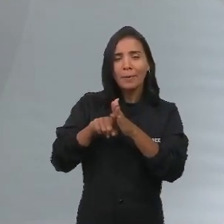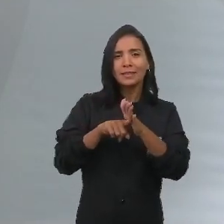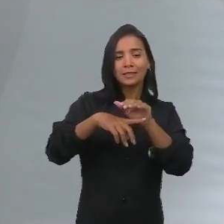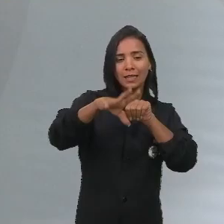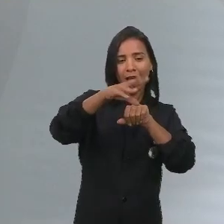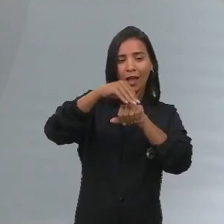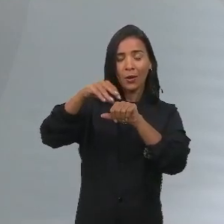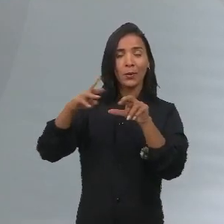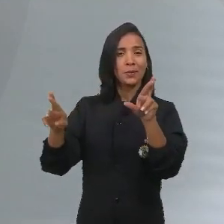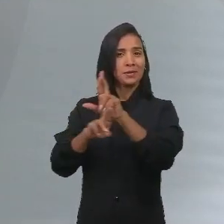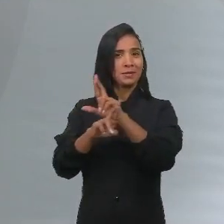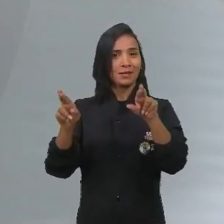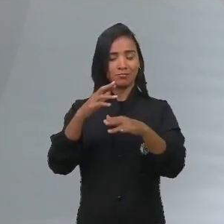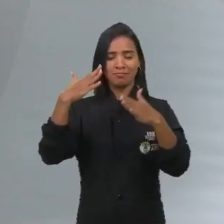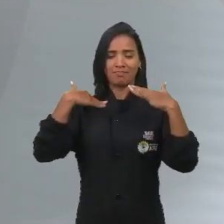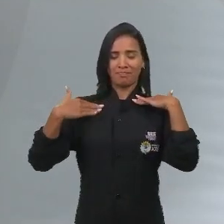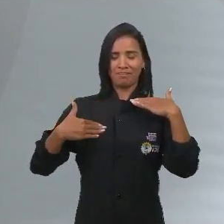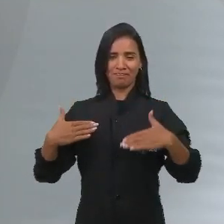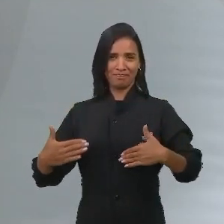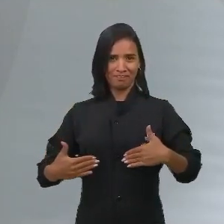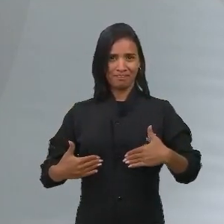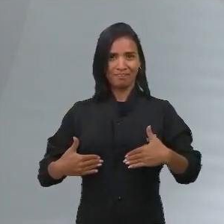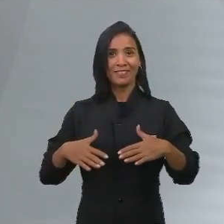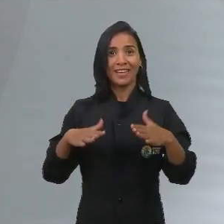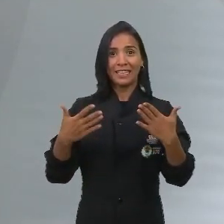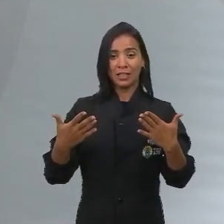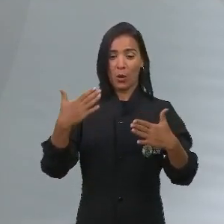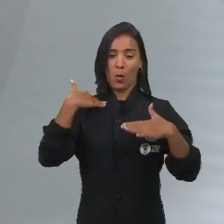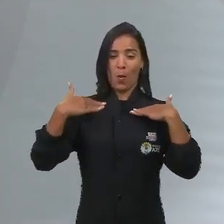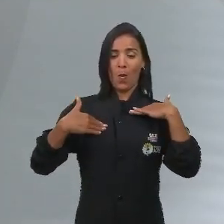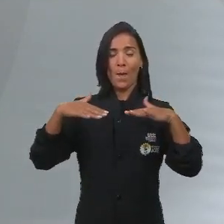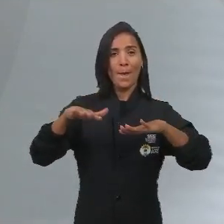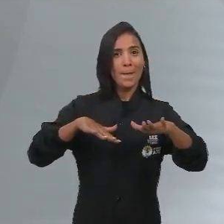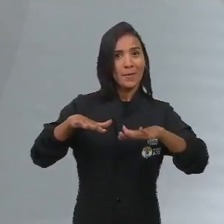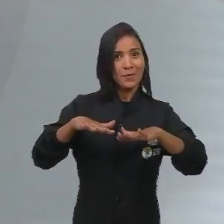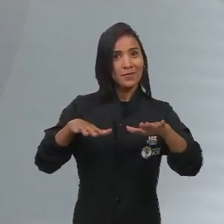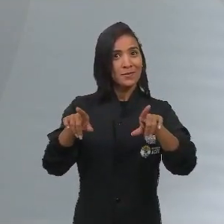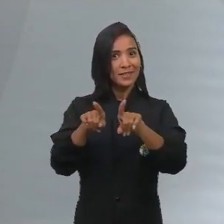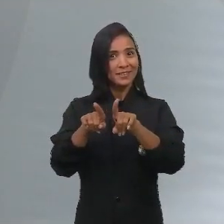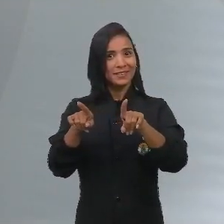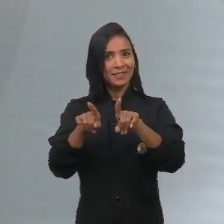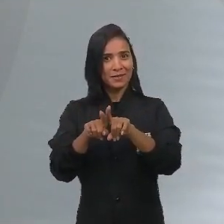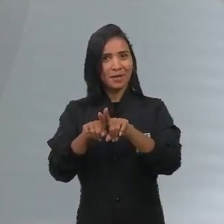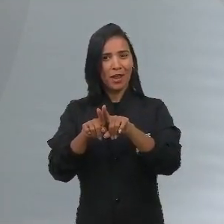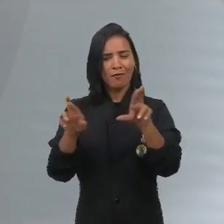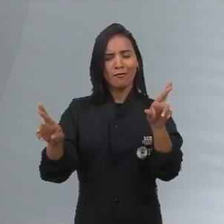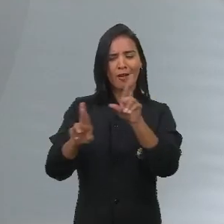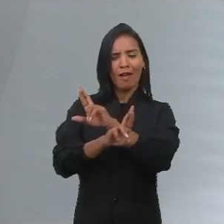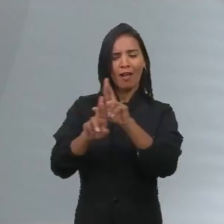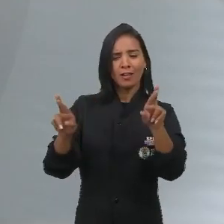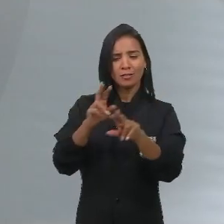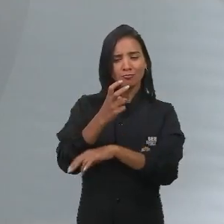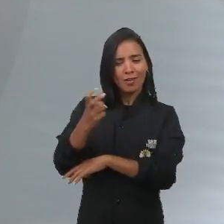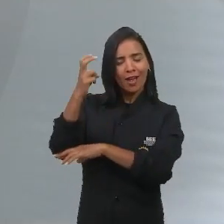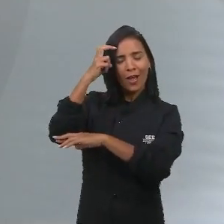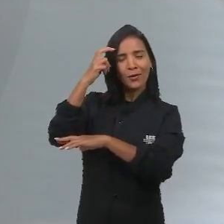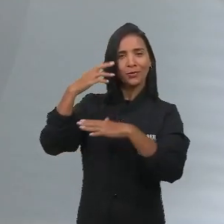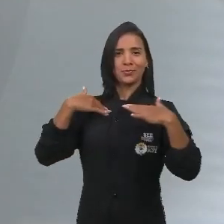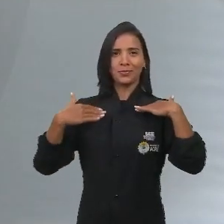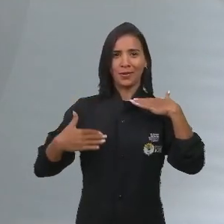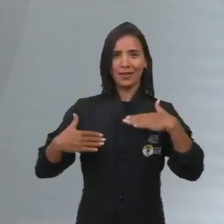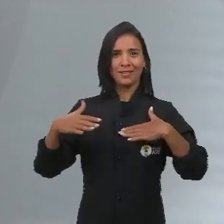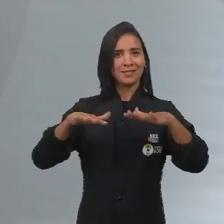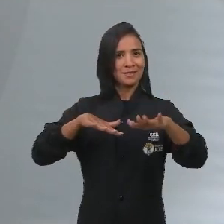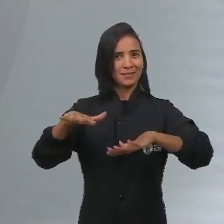relacionados a esse corpo esse corpo em movimento e aí aqui a gente vai fazer essa cultura corporal de movimento Beleza então